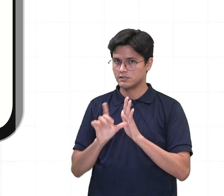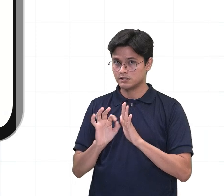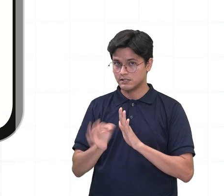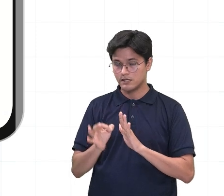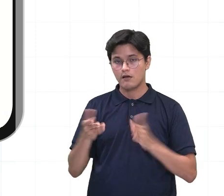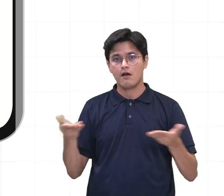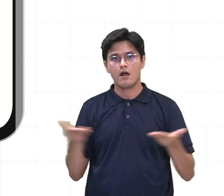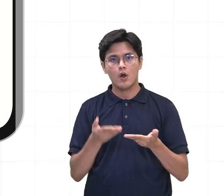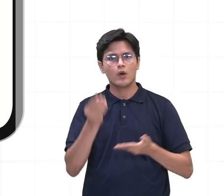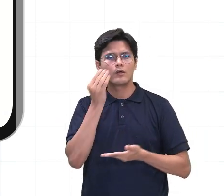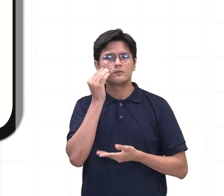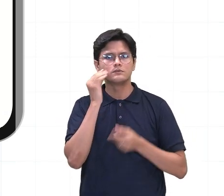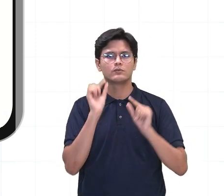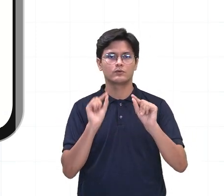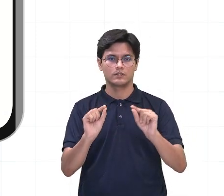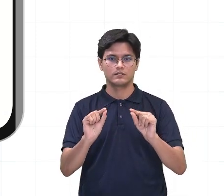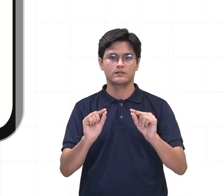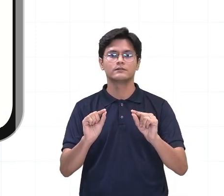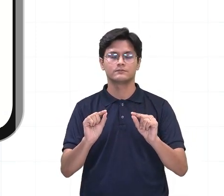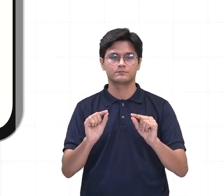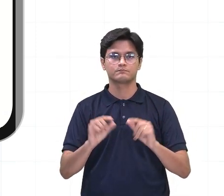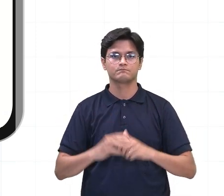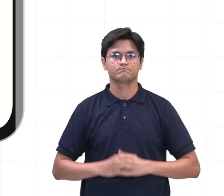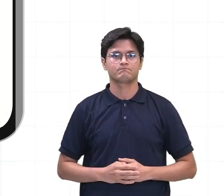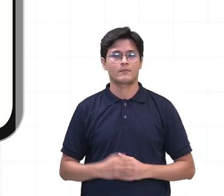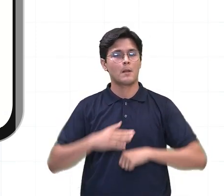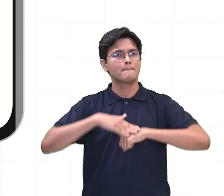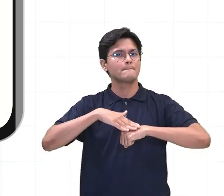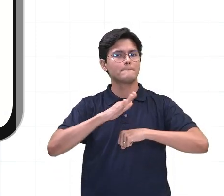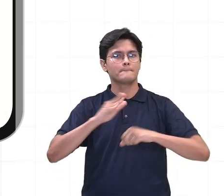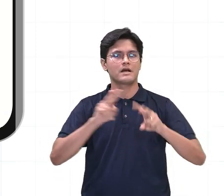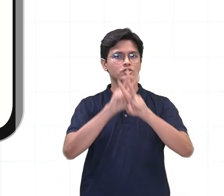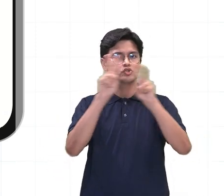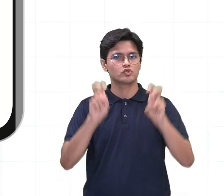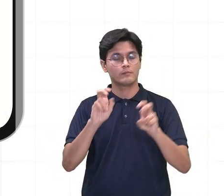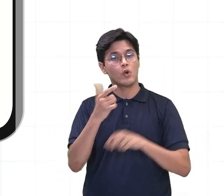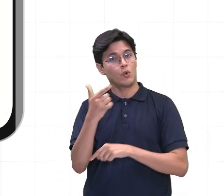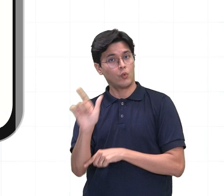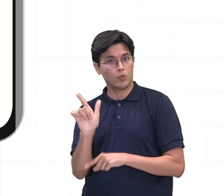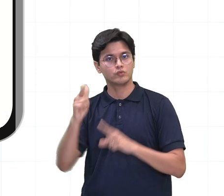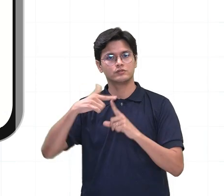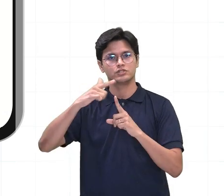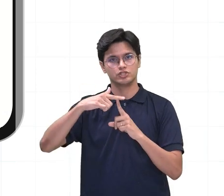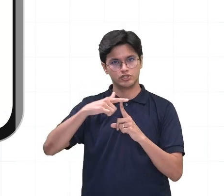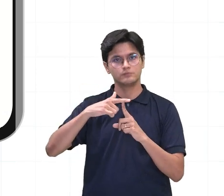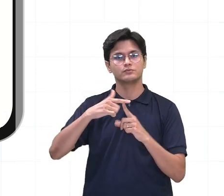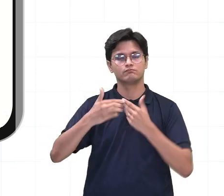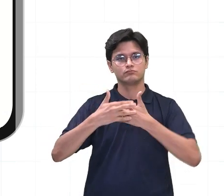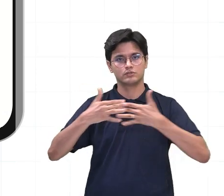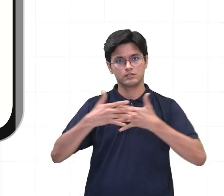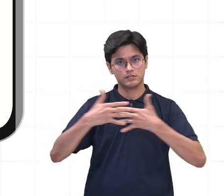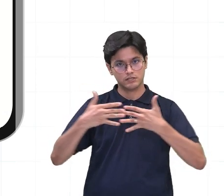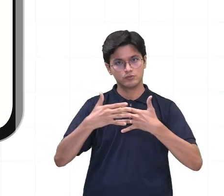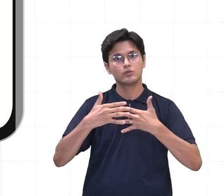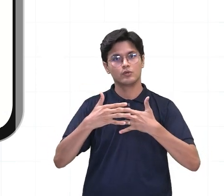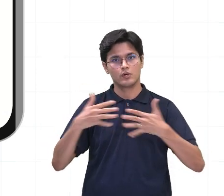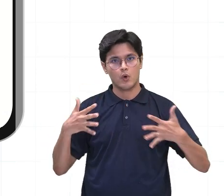vai observar agora um pouco mais sobre um outro tipo de tecido, que é o tecido